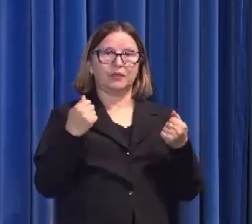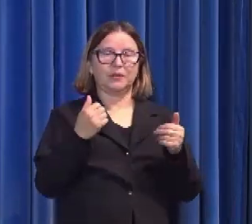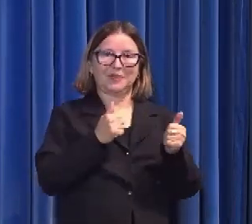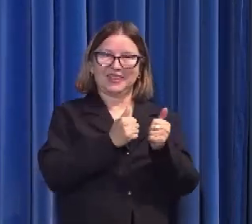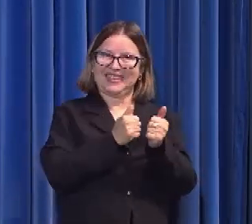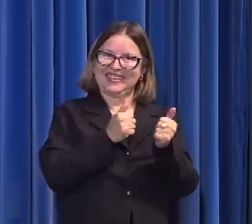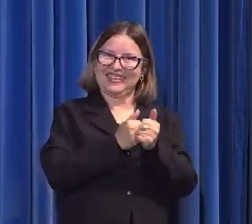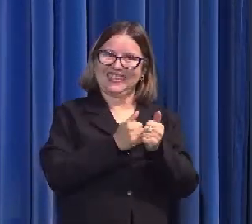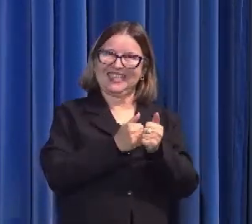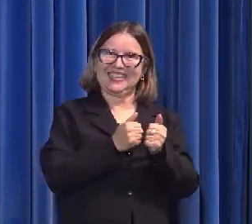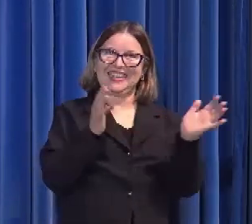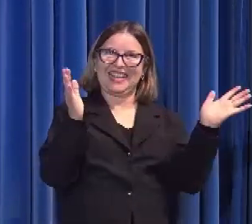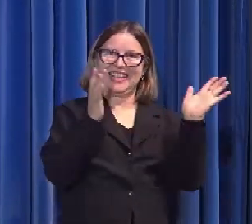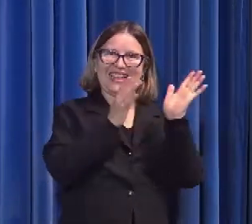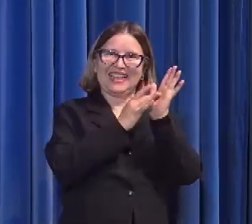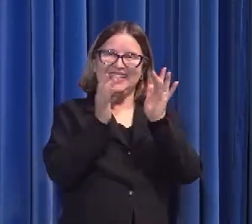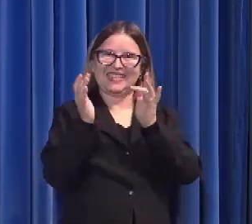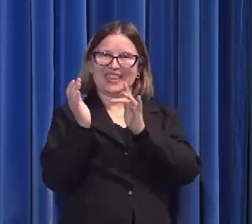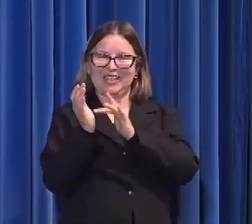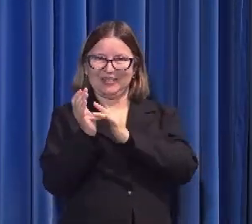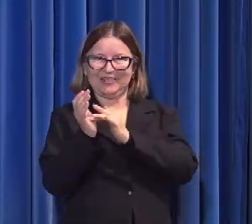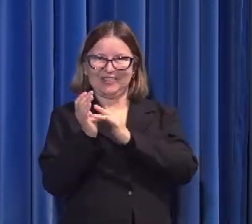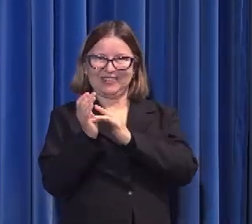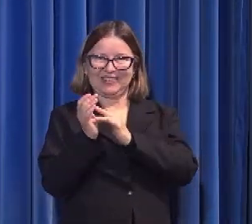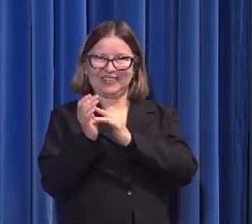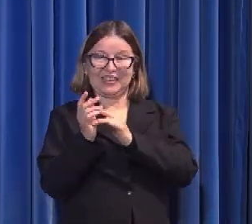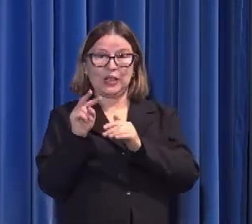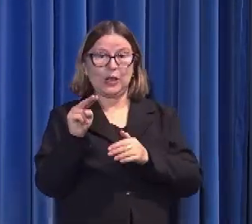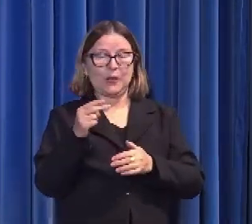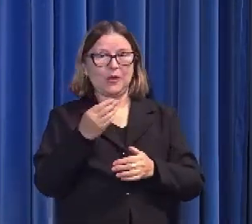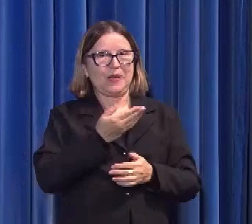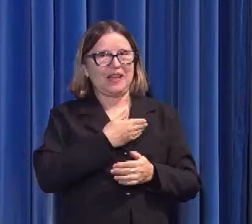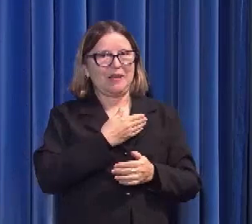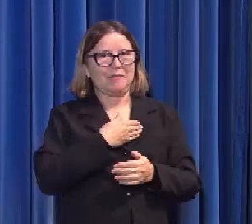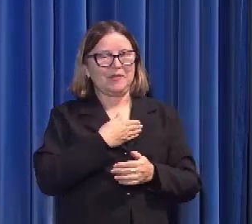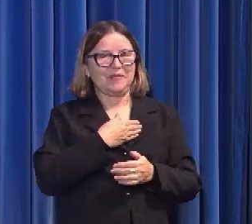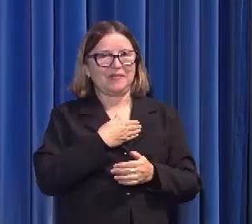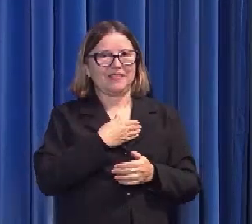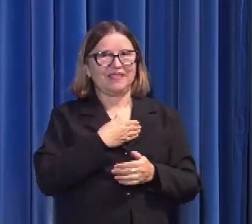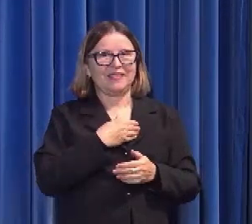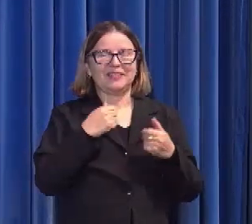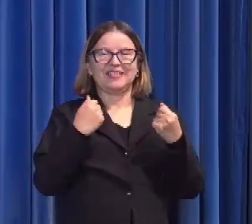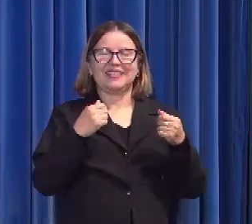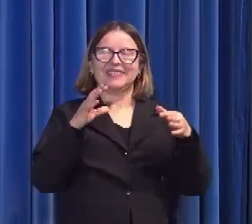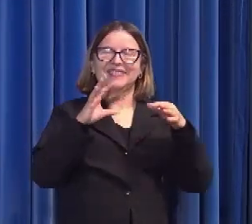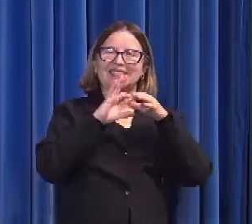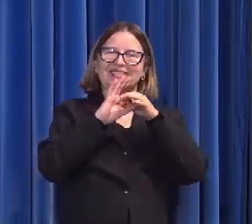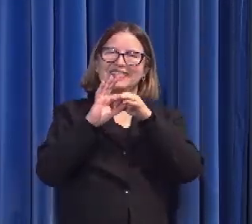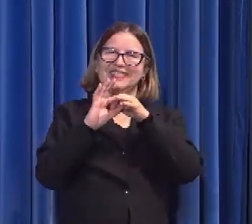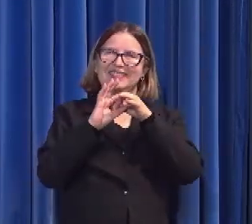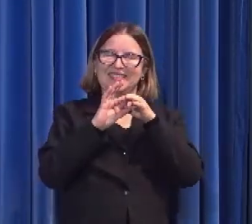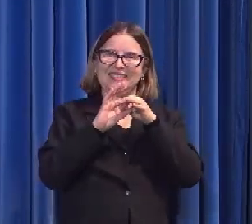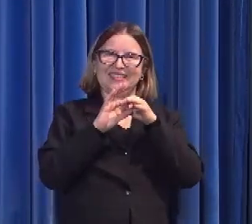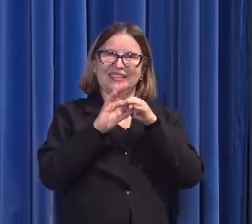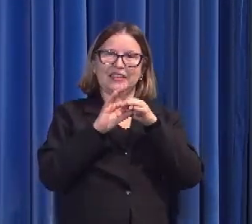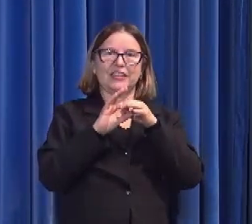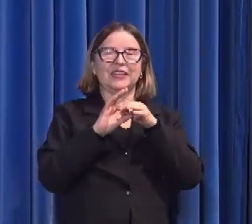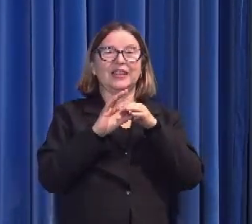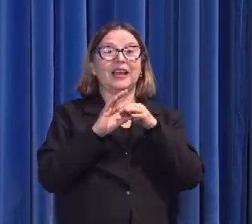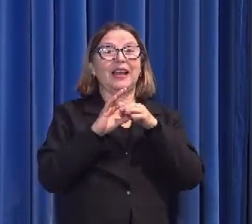amigos nos devemos comungar nós devemos estar com ele e com os amigos